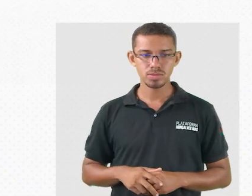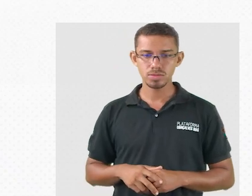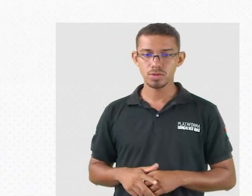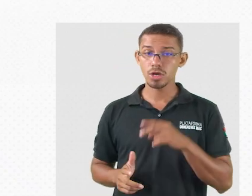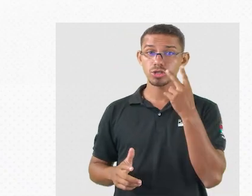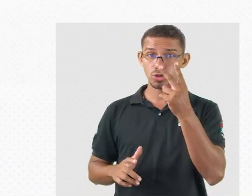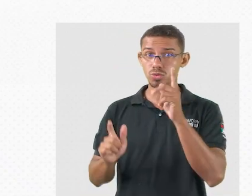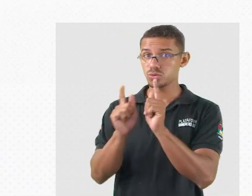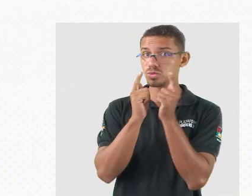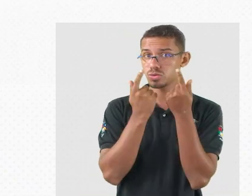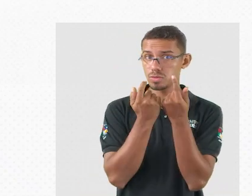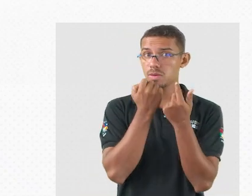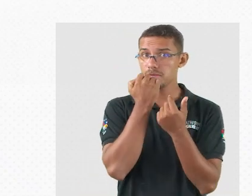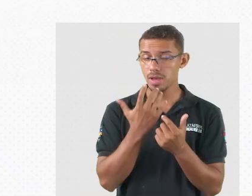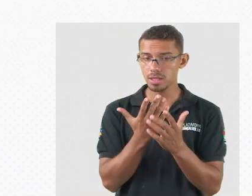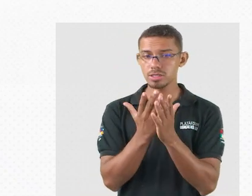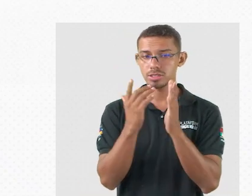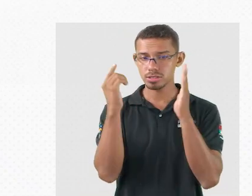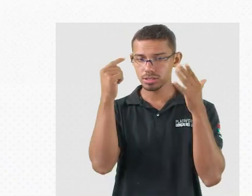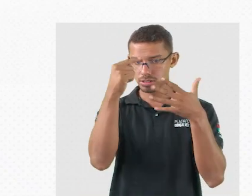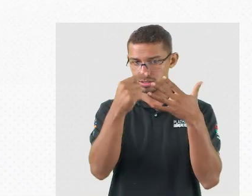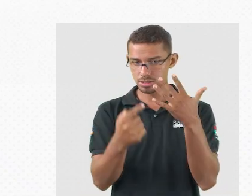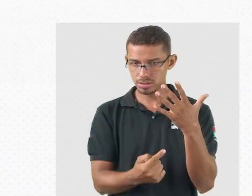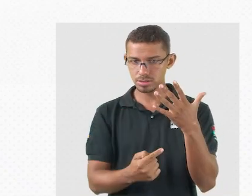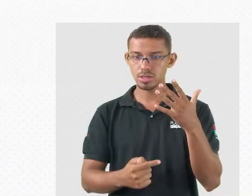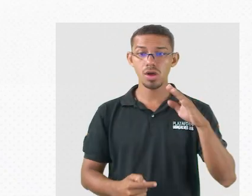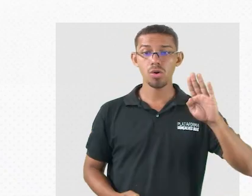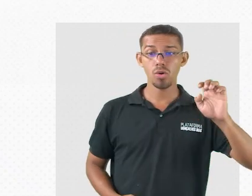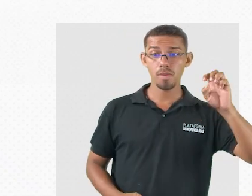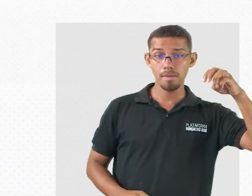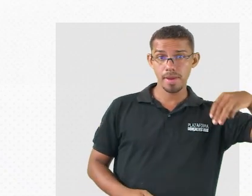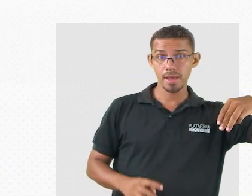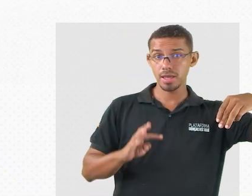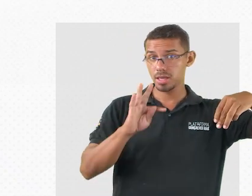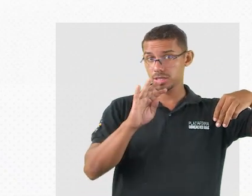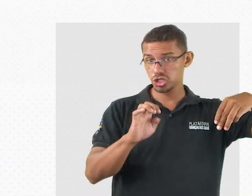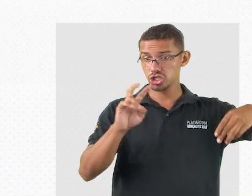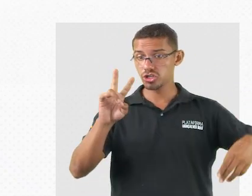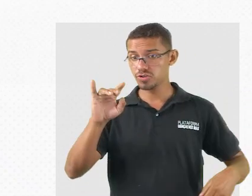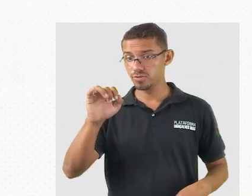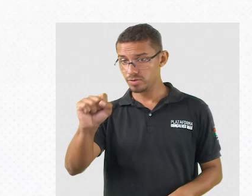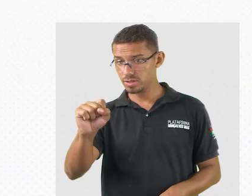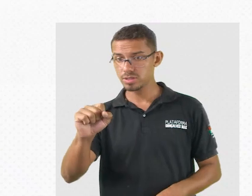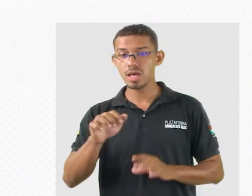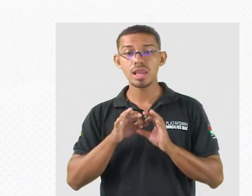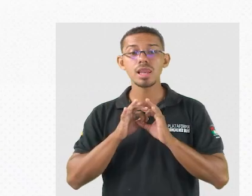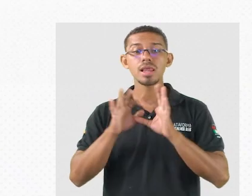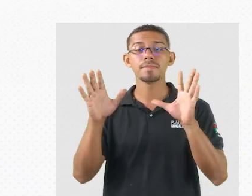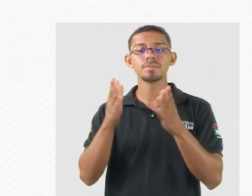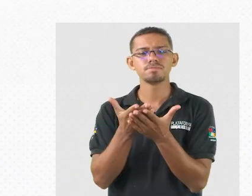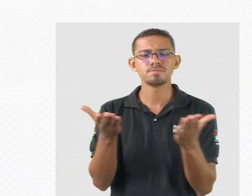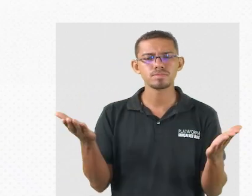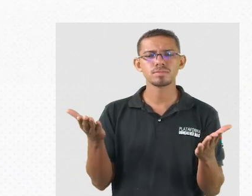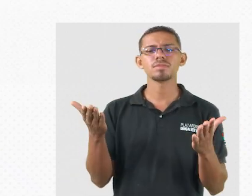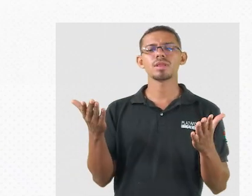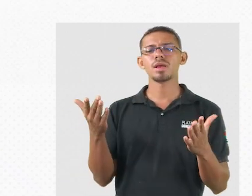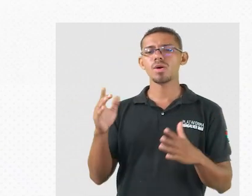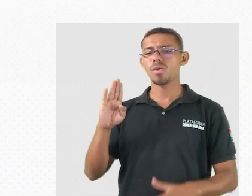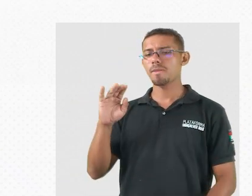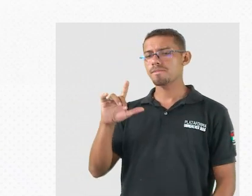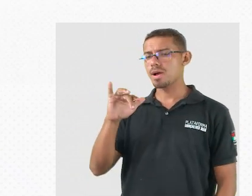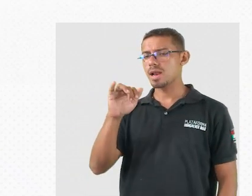dois grupos muito bem distintos. Os bem-te-vis, liberais que inicialmente simpatizavam com os